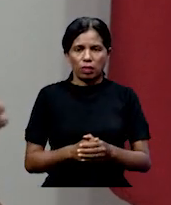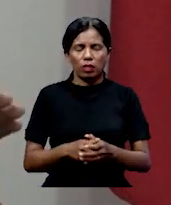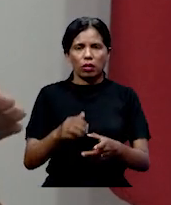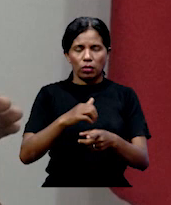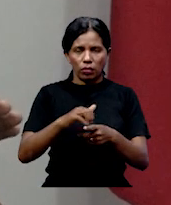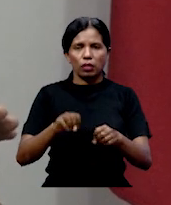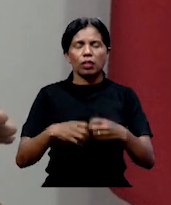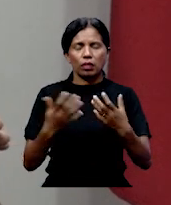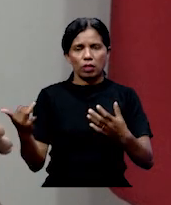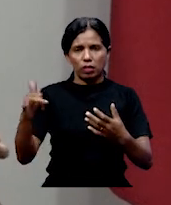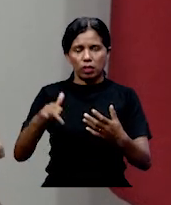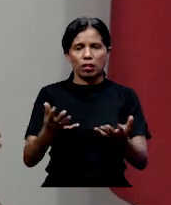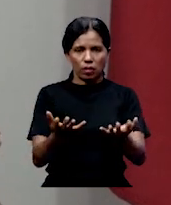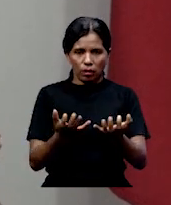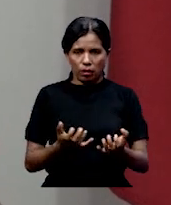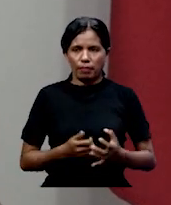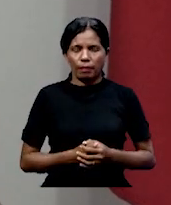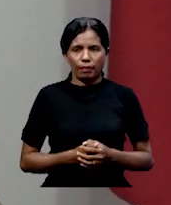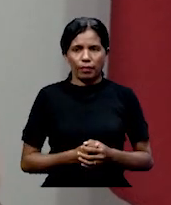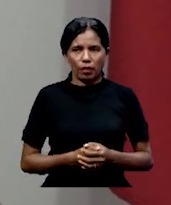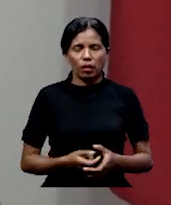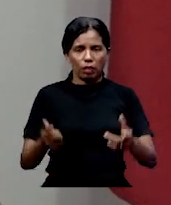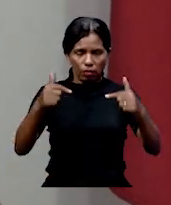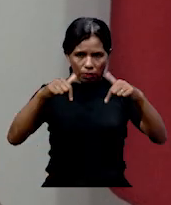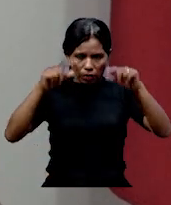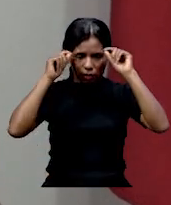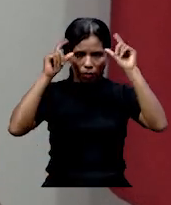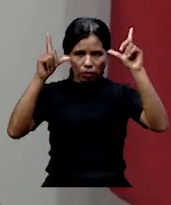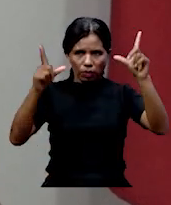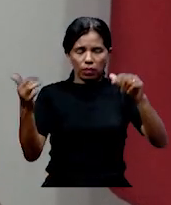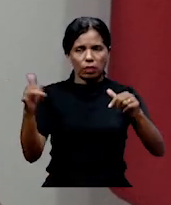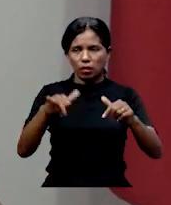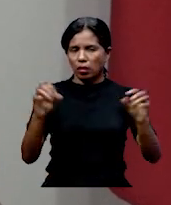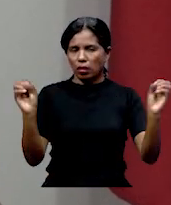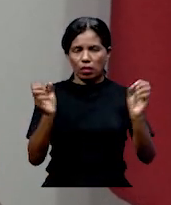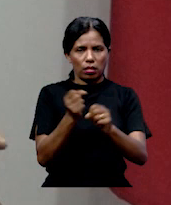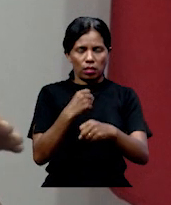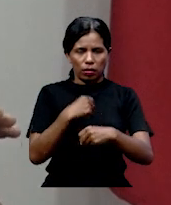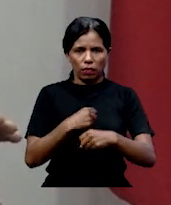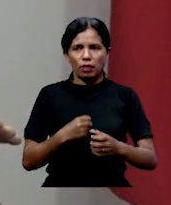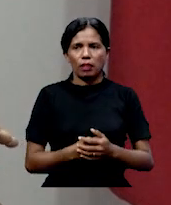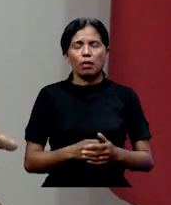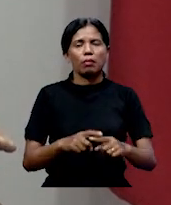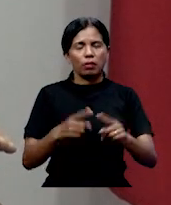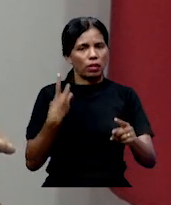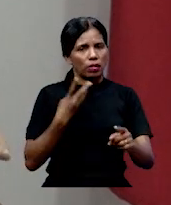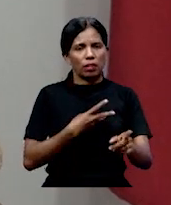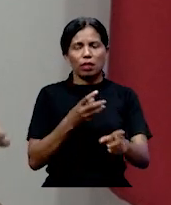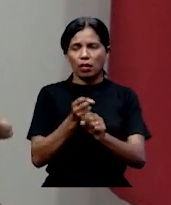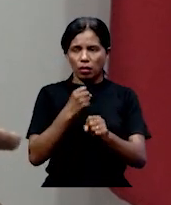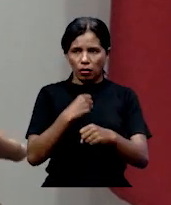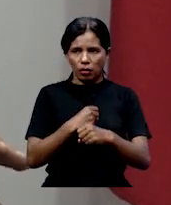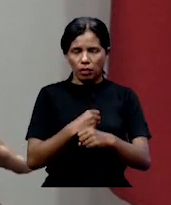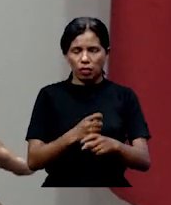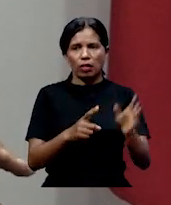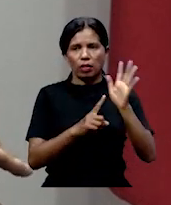também é se ele interesse. E deve tomar e Timor, né, se ele nunca halo. Mas ele halo. E há